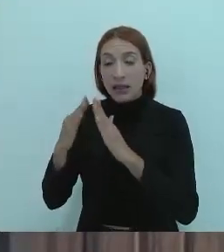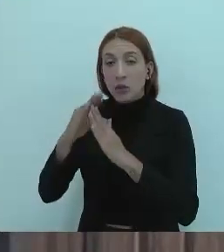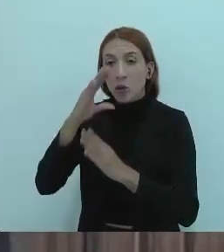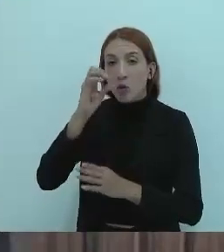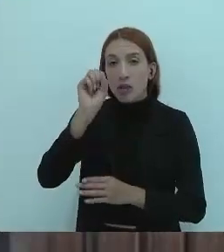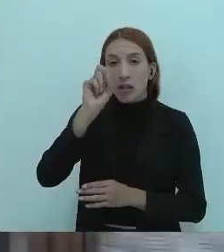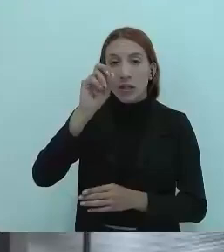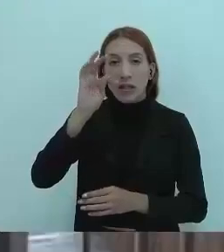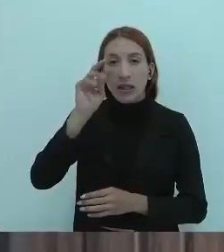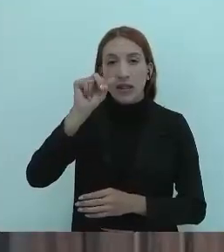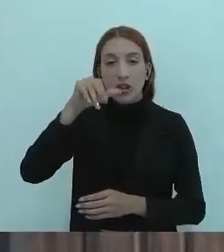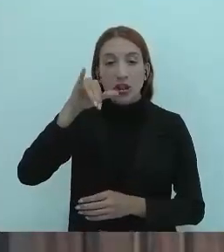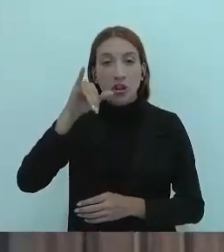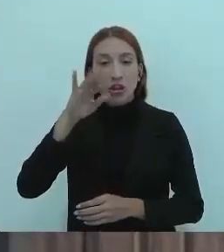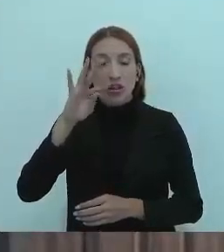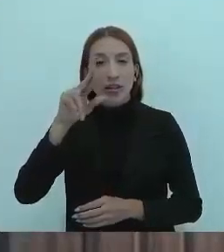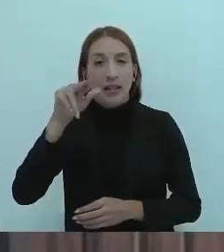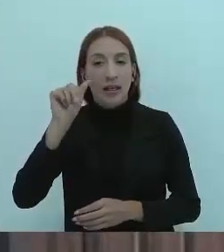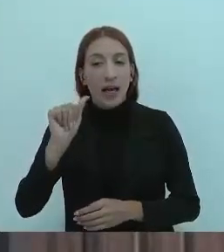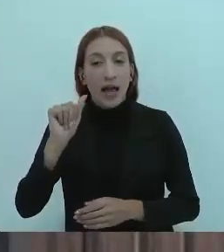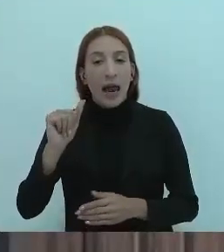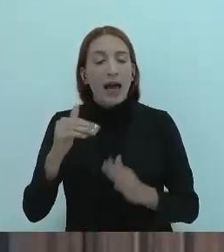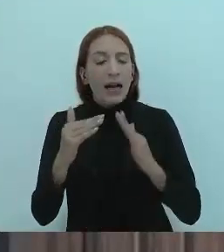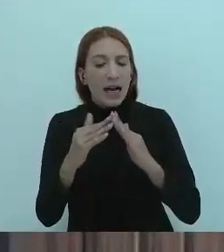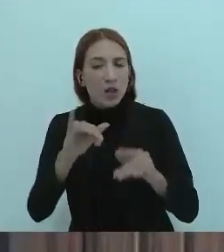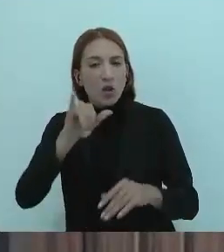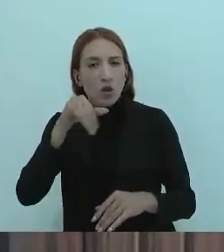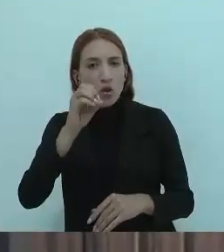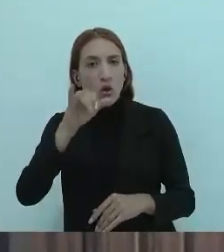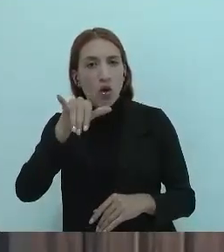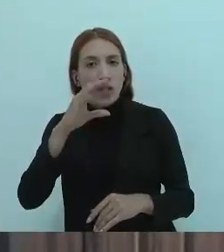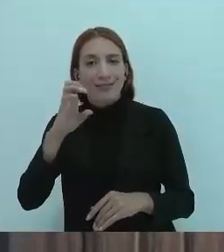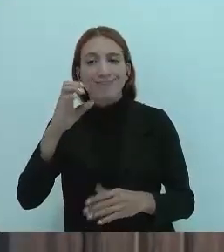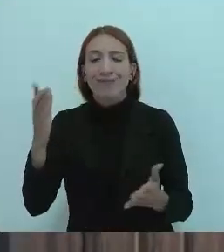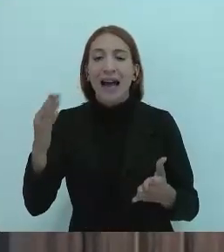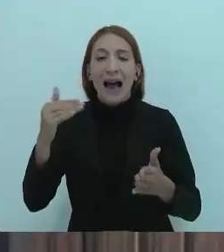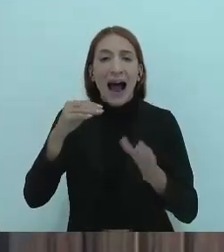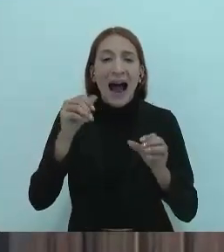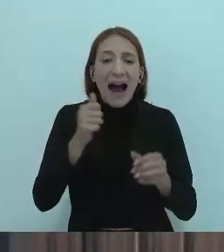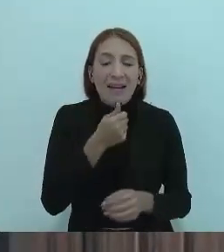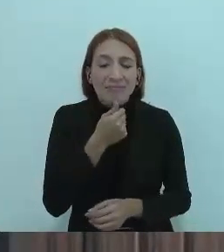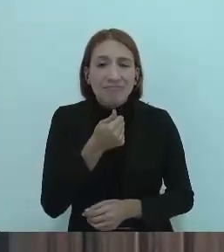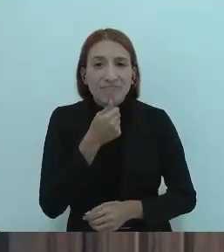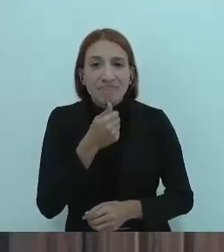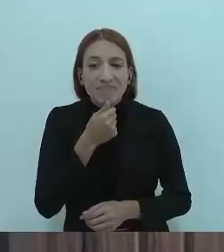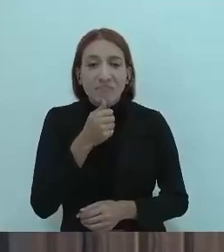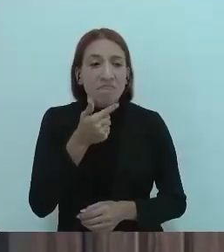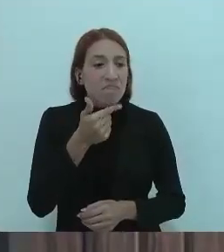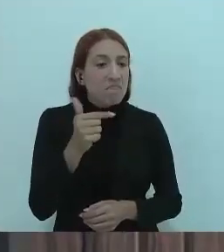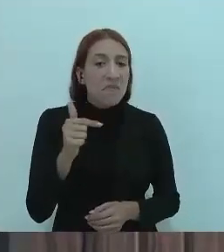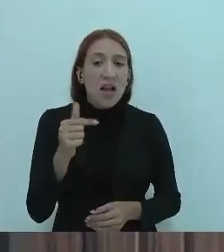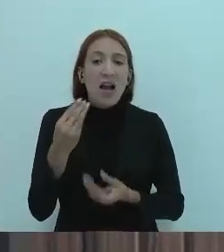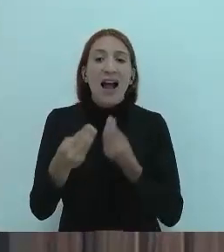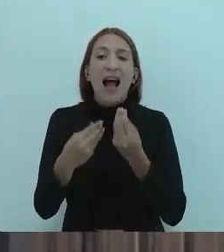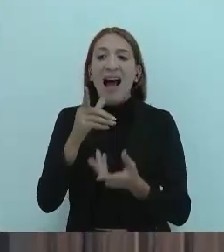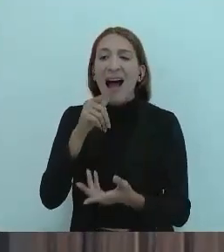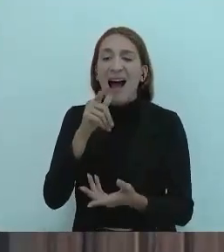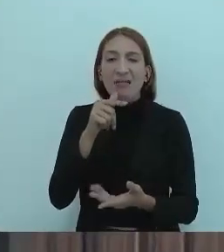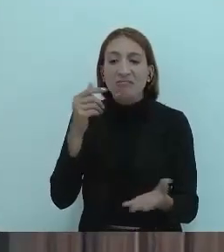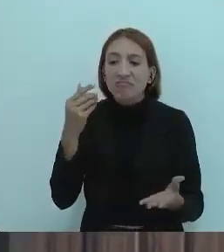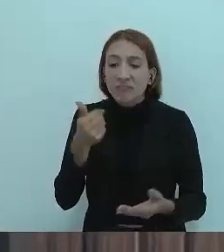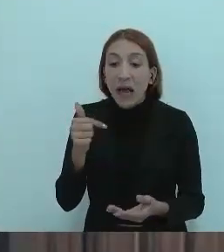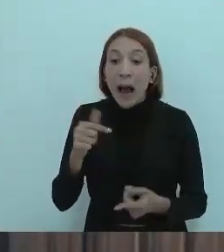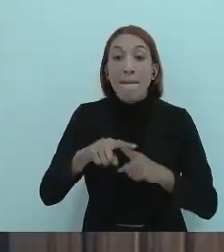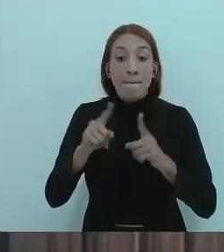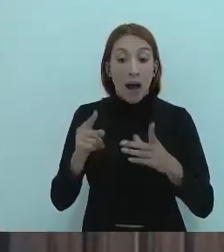junto com nade na casa da Joice onde ainda não existe não tinha previsão de chega água mas sim